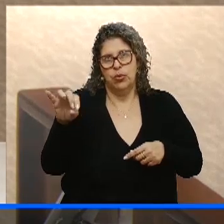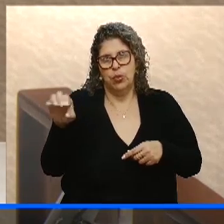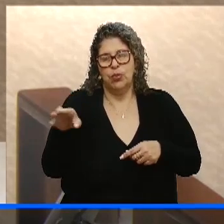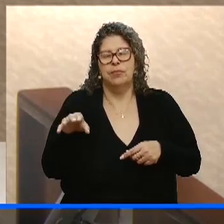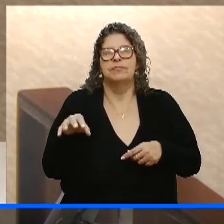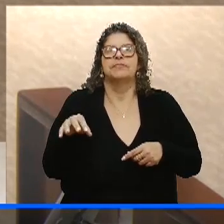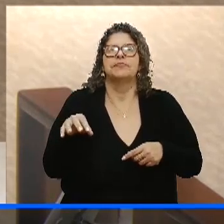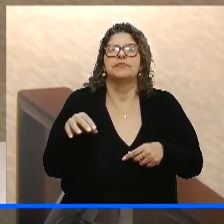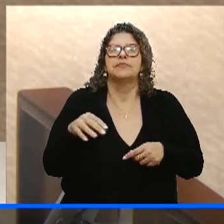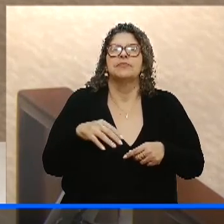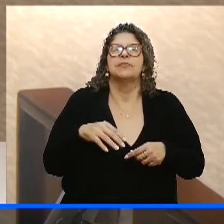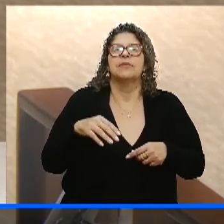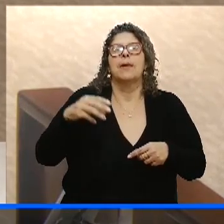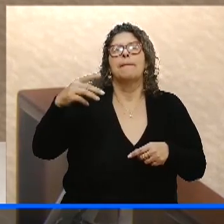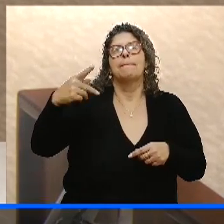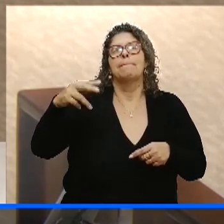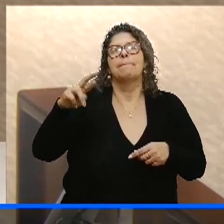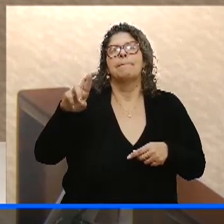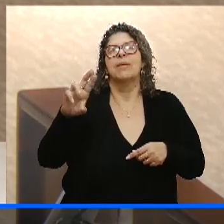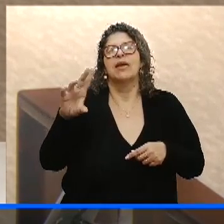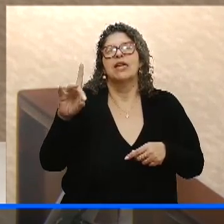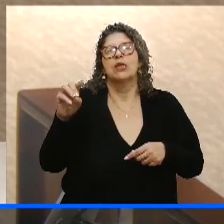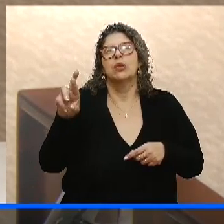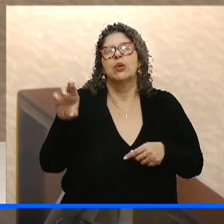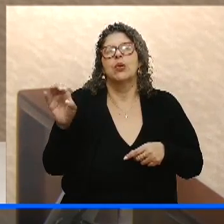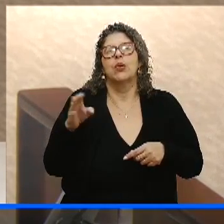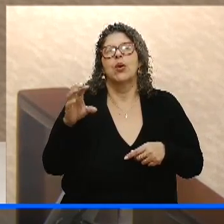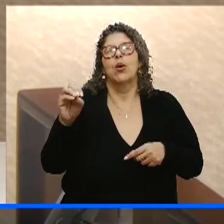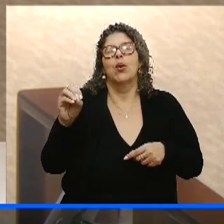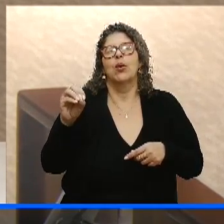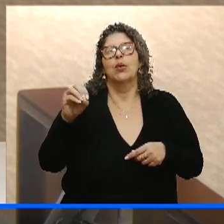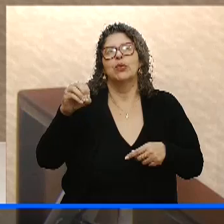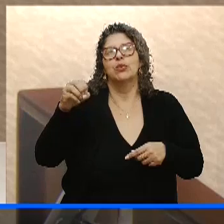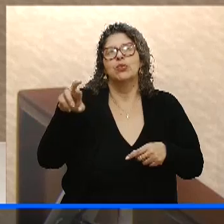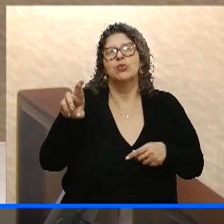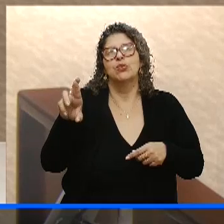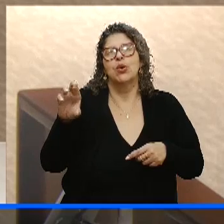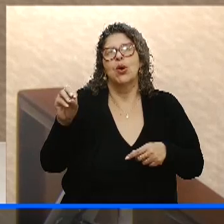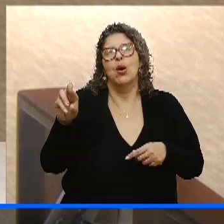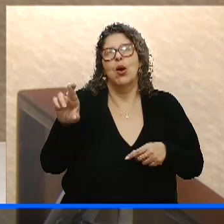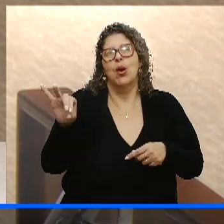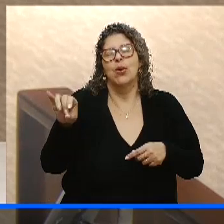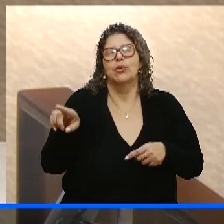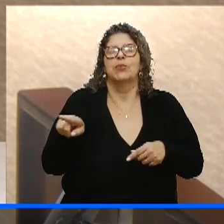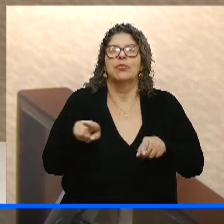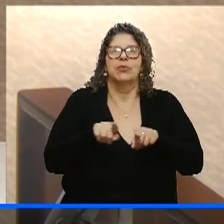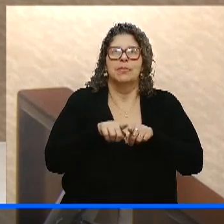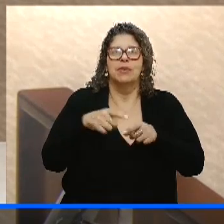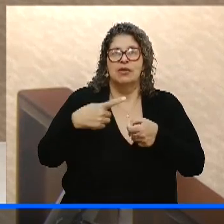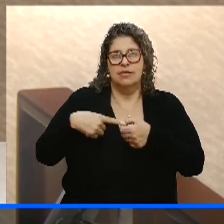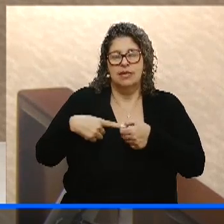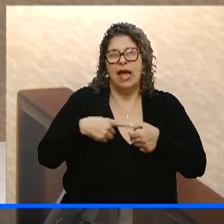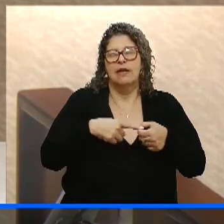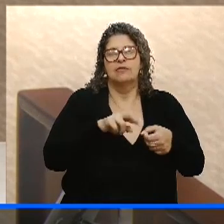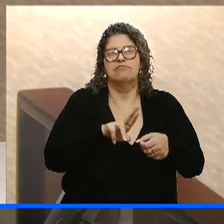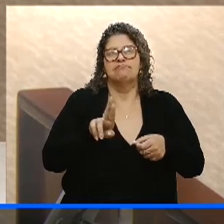do prefeito nós ser o tio alves xola também aqui presente